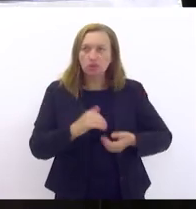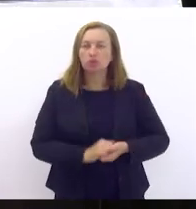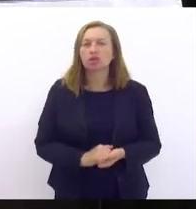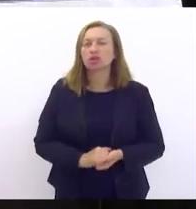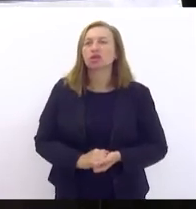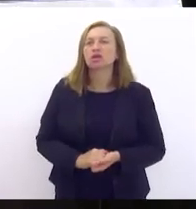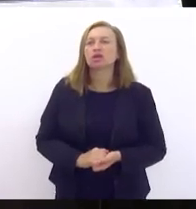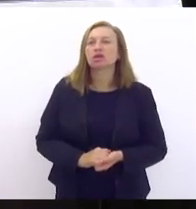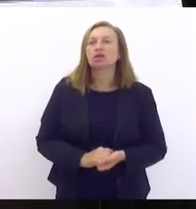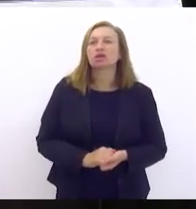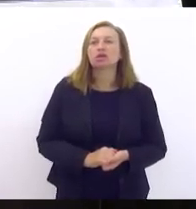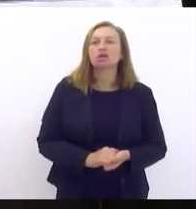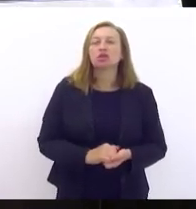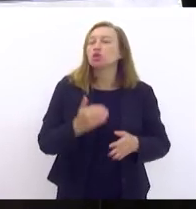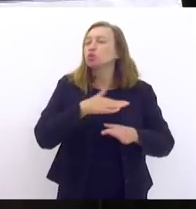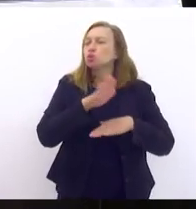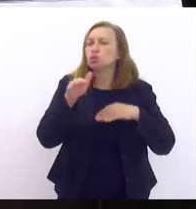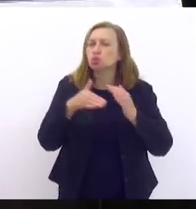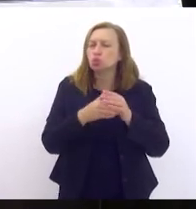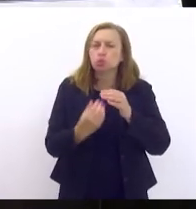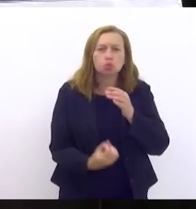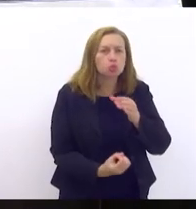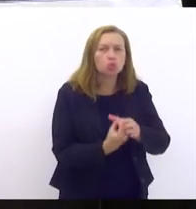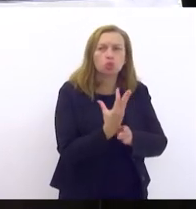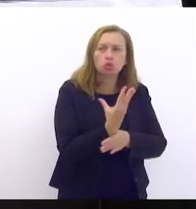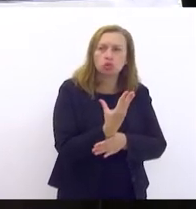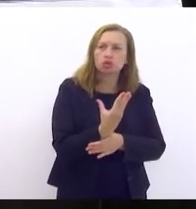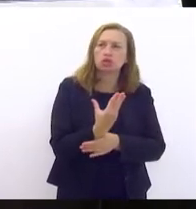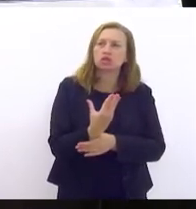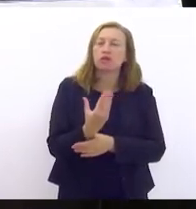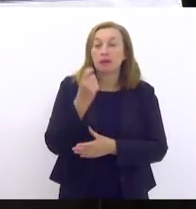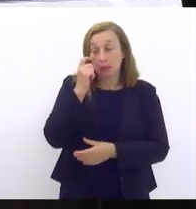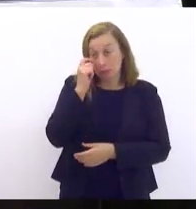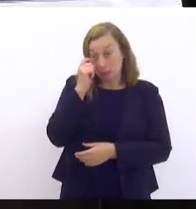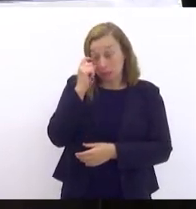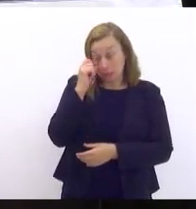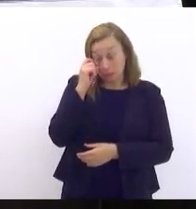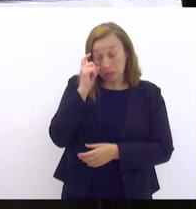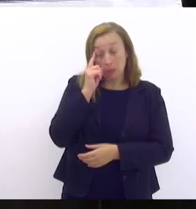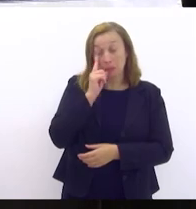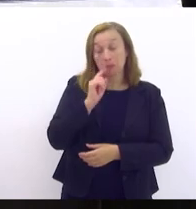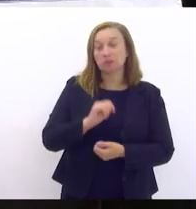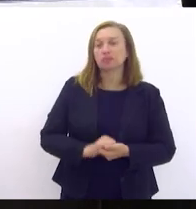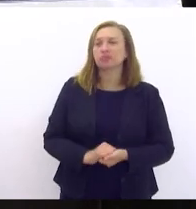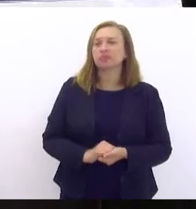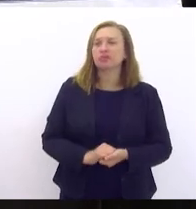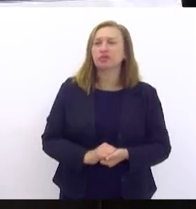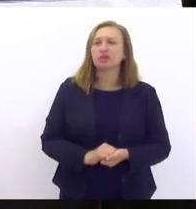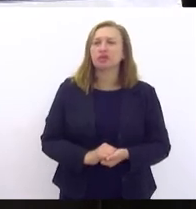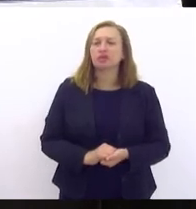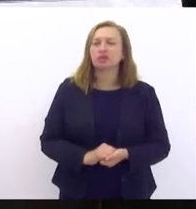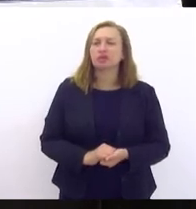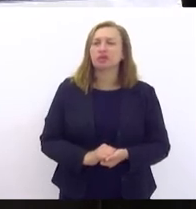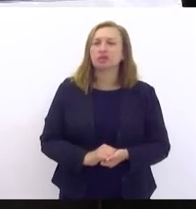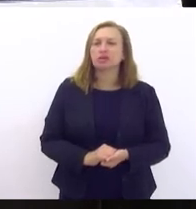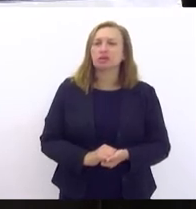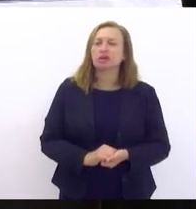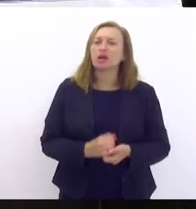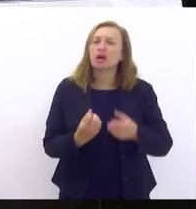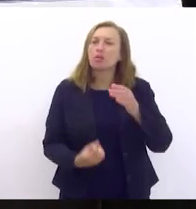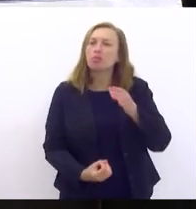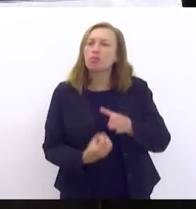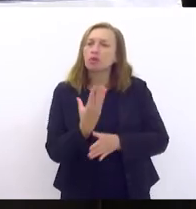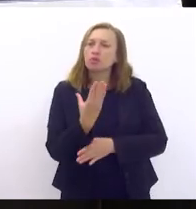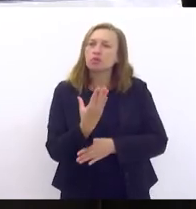que desse total que é produzido é muito do que é produzido é produzido